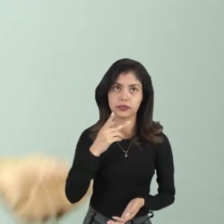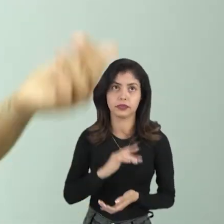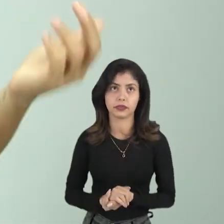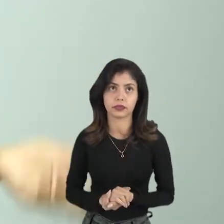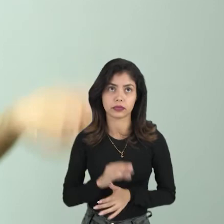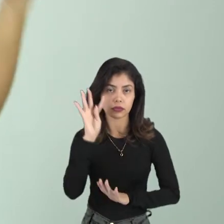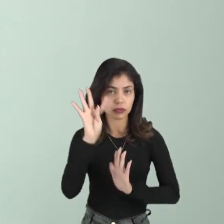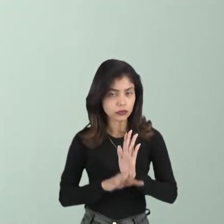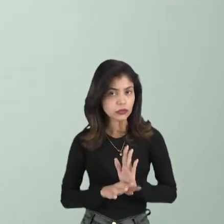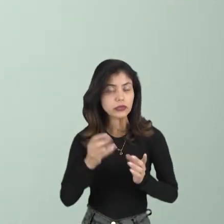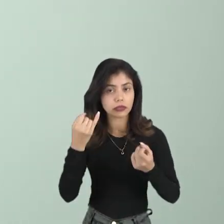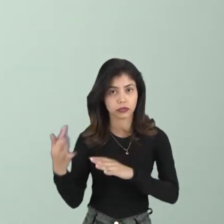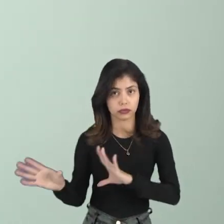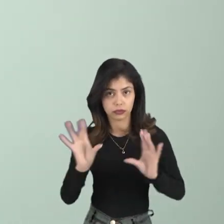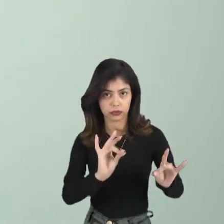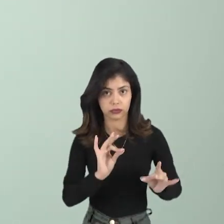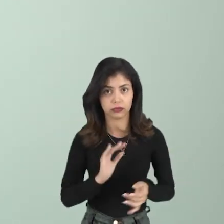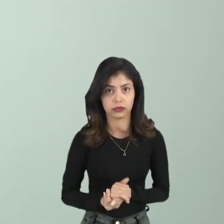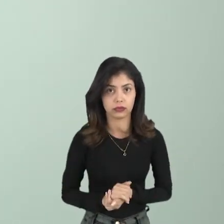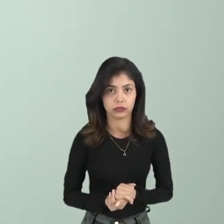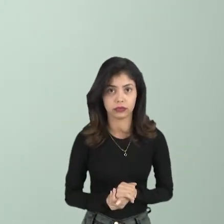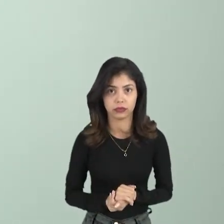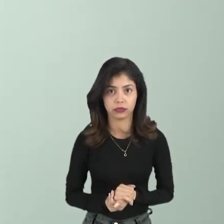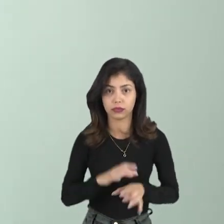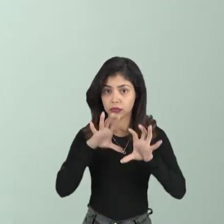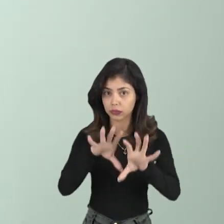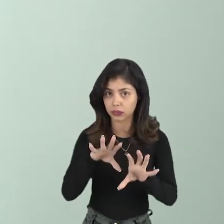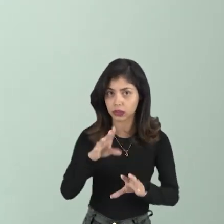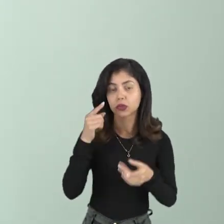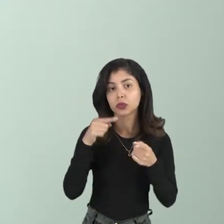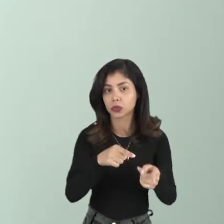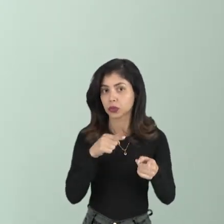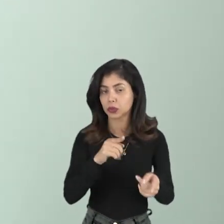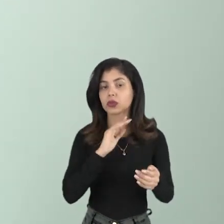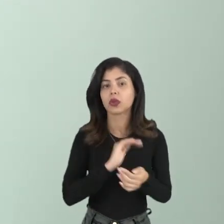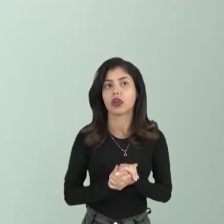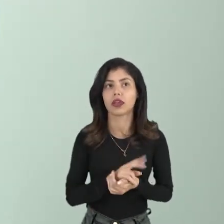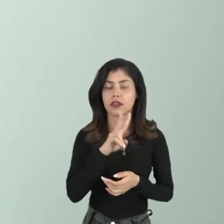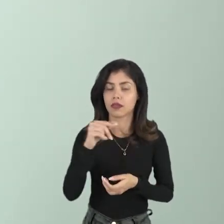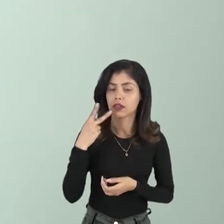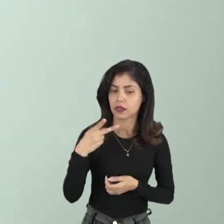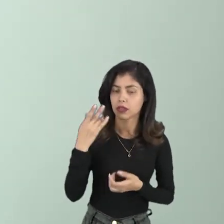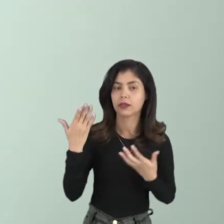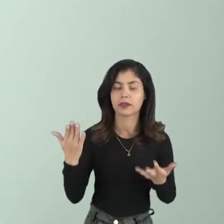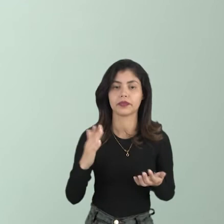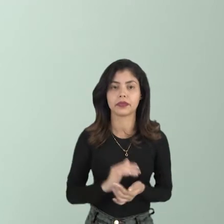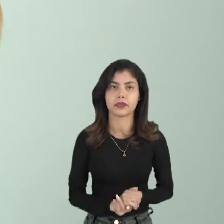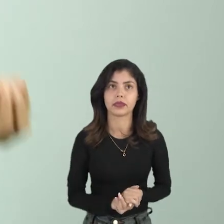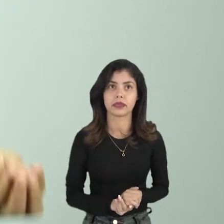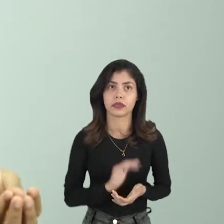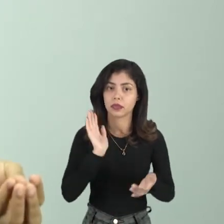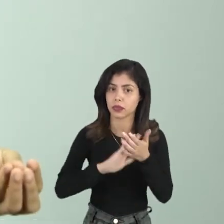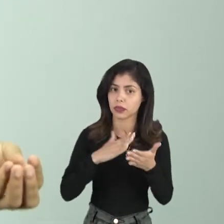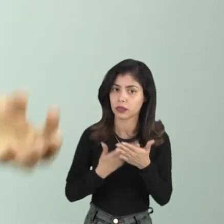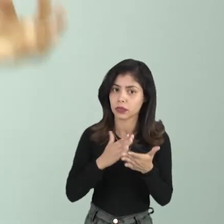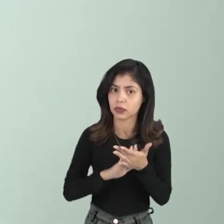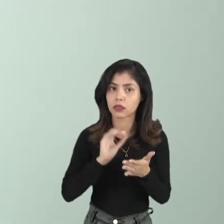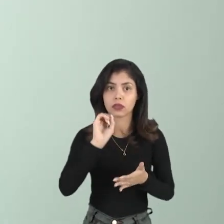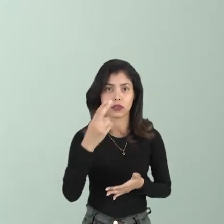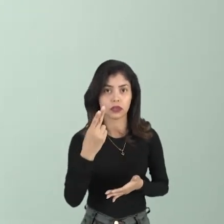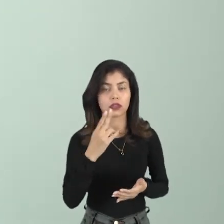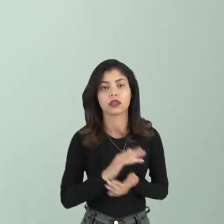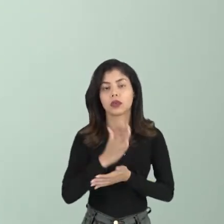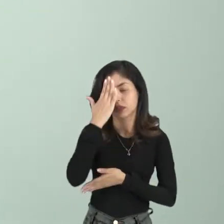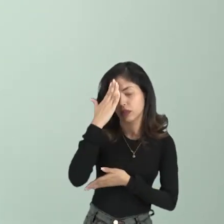fala, o texto retrata. São esses os comandos que vão nos dizer se é interpretação ou se